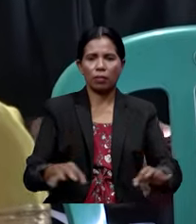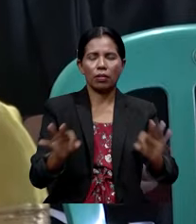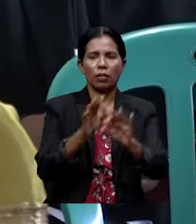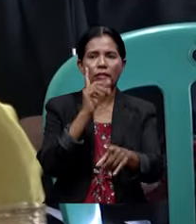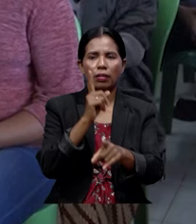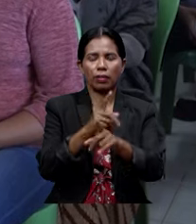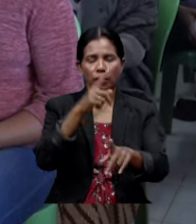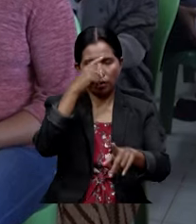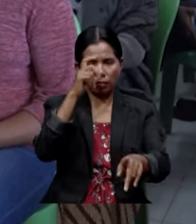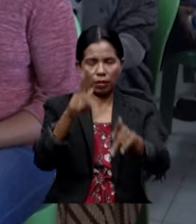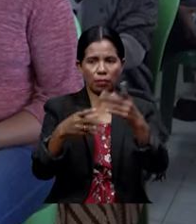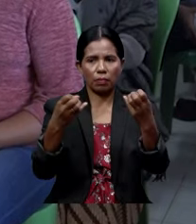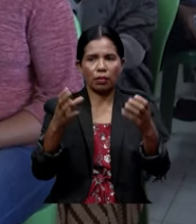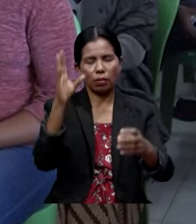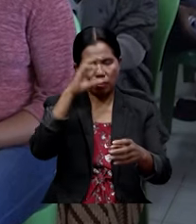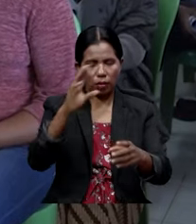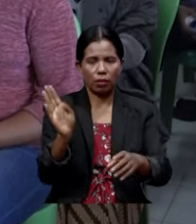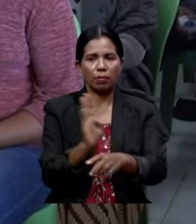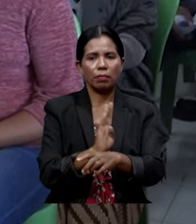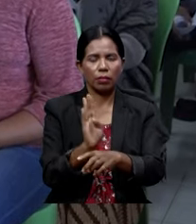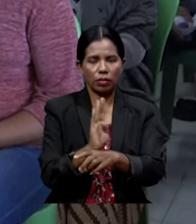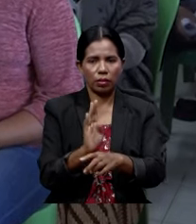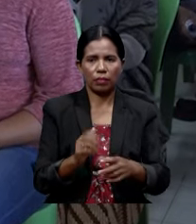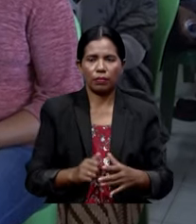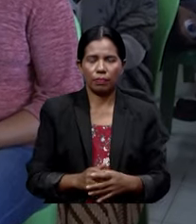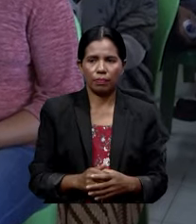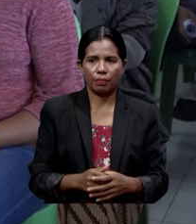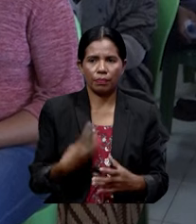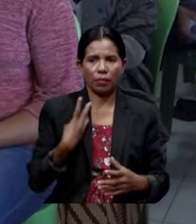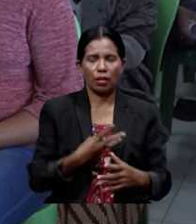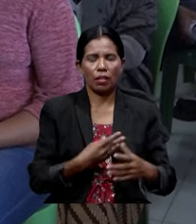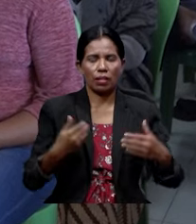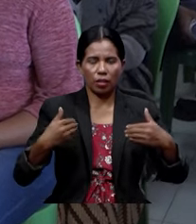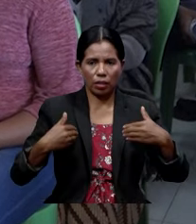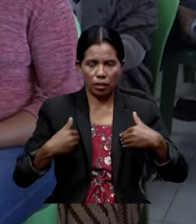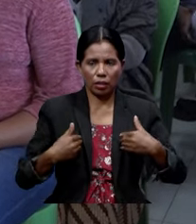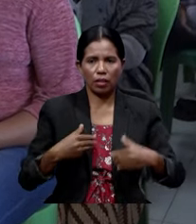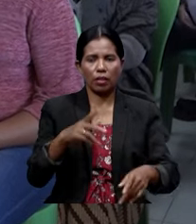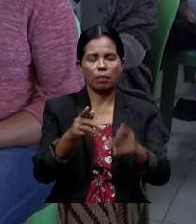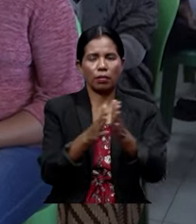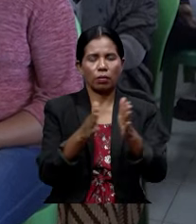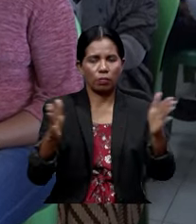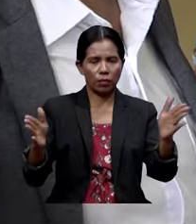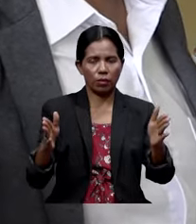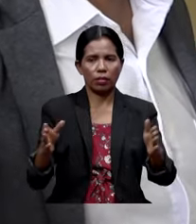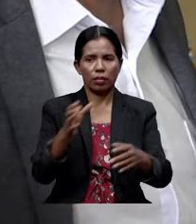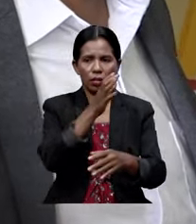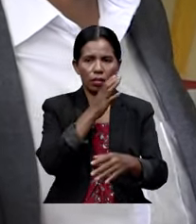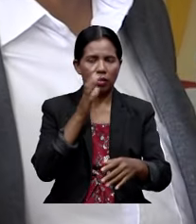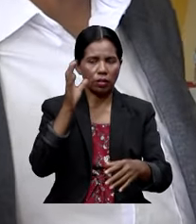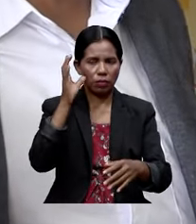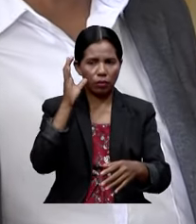também a população Ainaro Barak Magbukamores ligou esse negócio. Ita é potência, Ainaro é potência boa ter tebes, a agricultura,